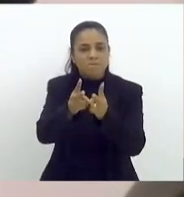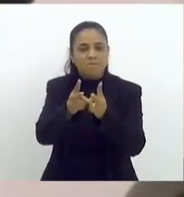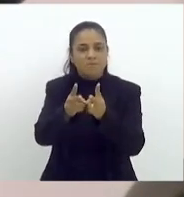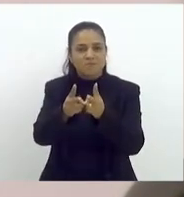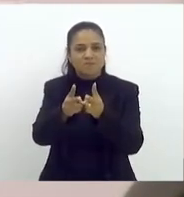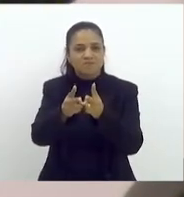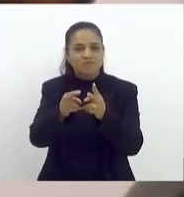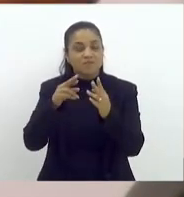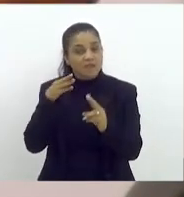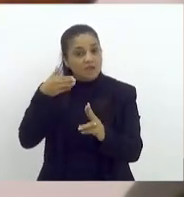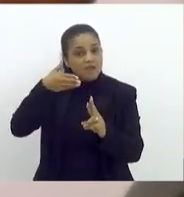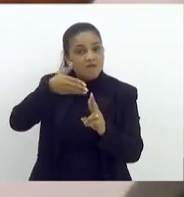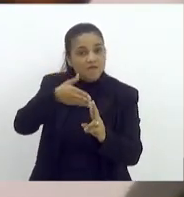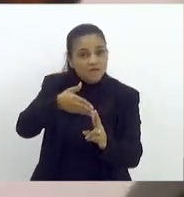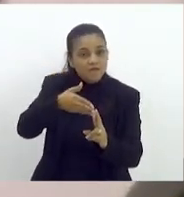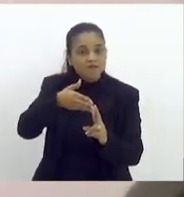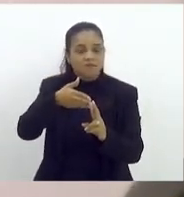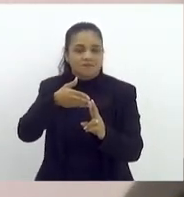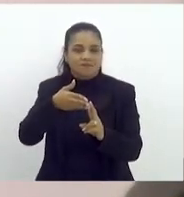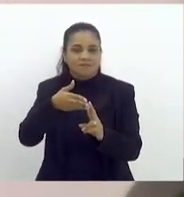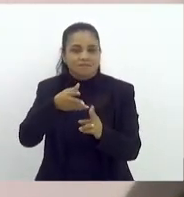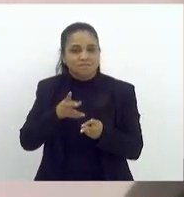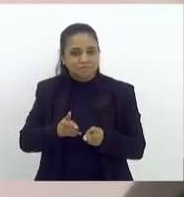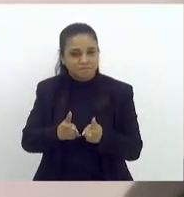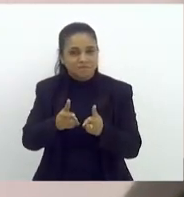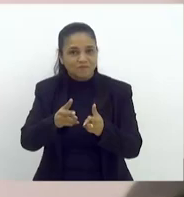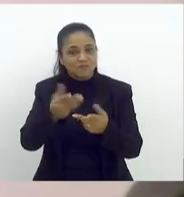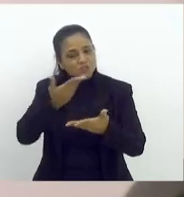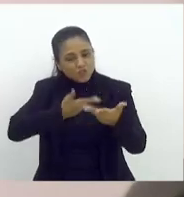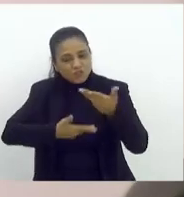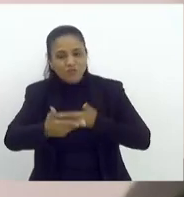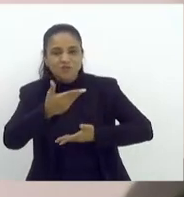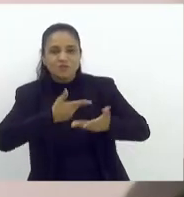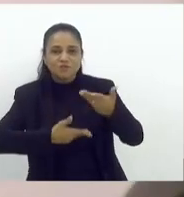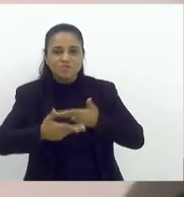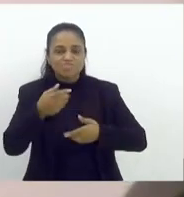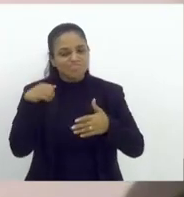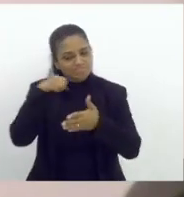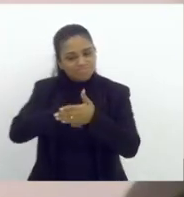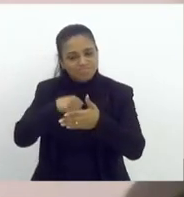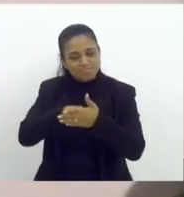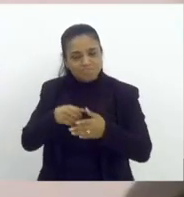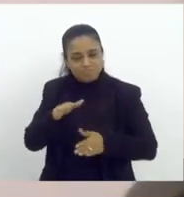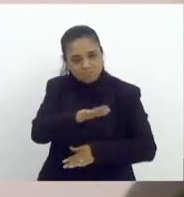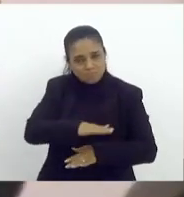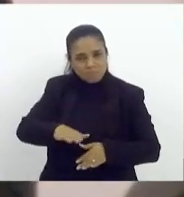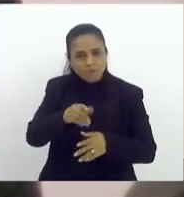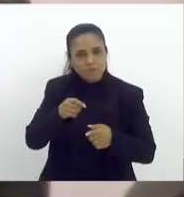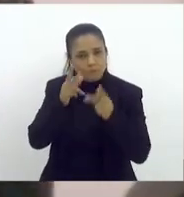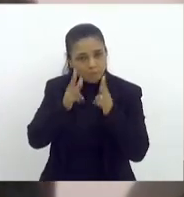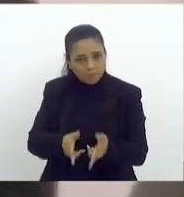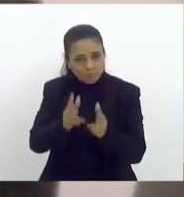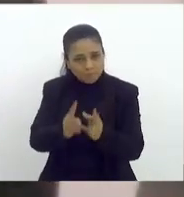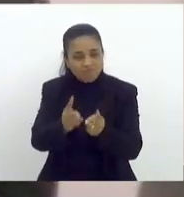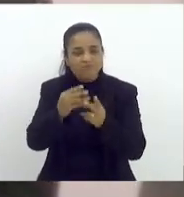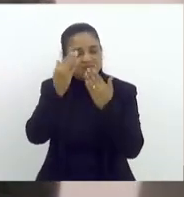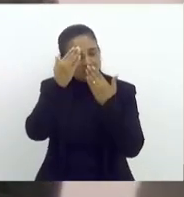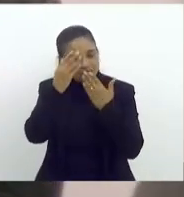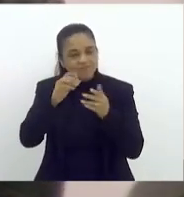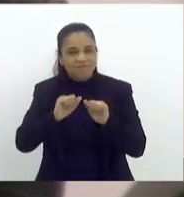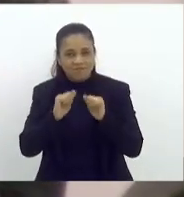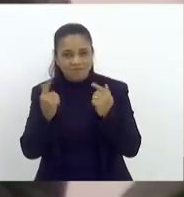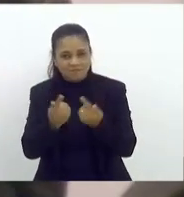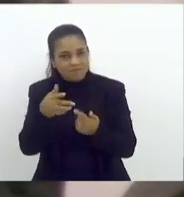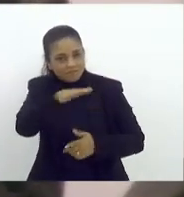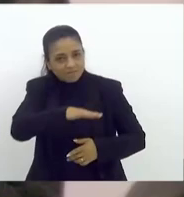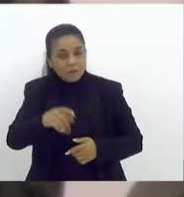o que era pra gente reverenciar e chegar para trocar uma ideia e está lutando pelo menos espaço então só queria agradecer que a gente